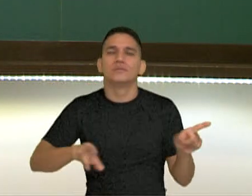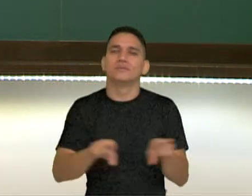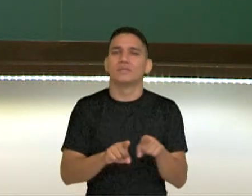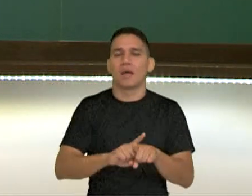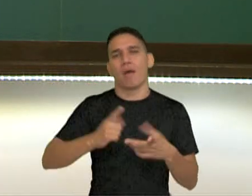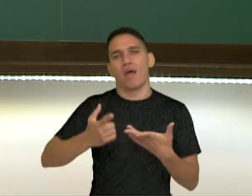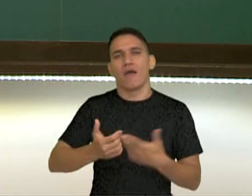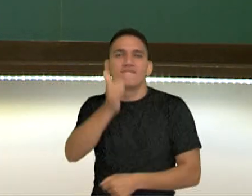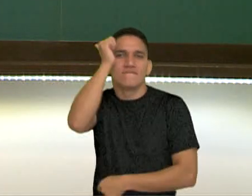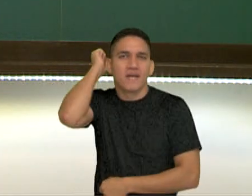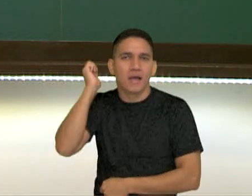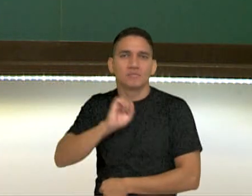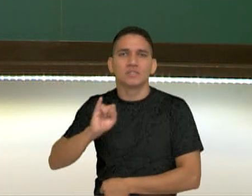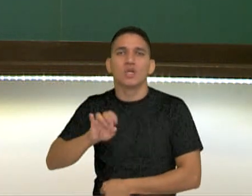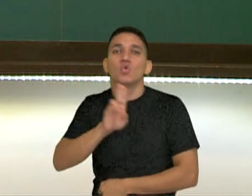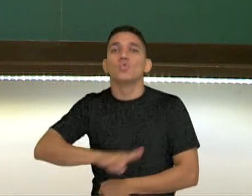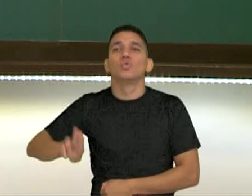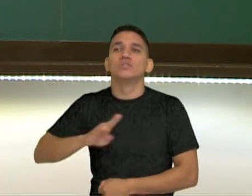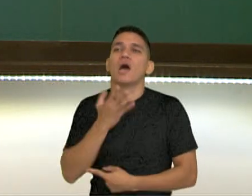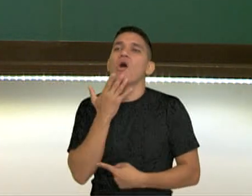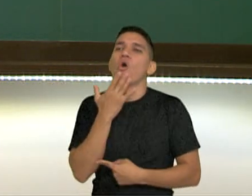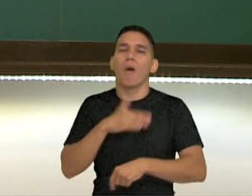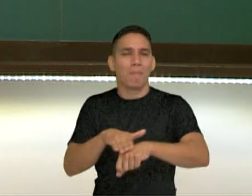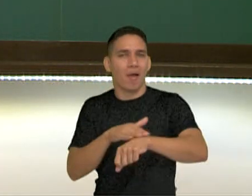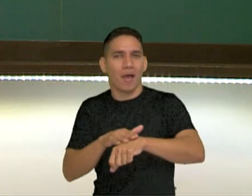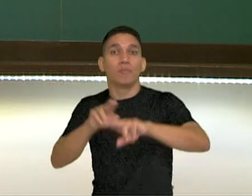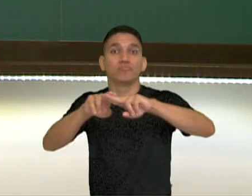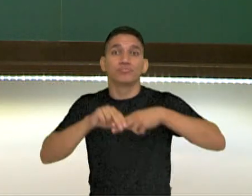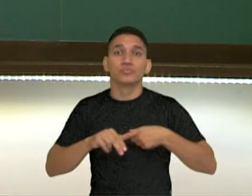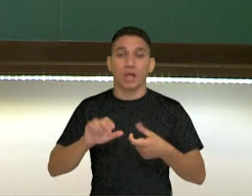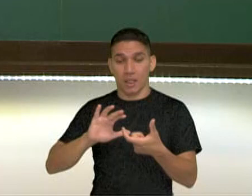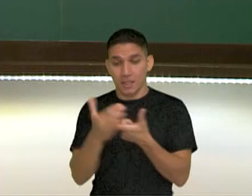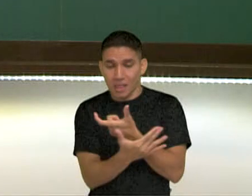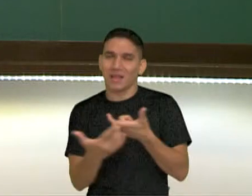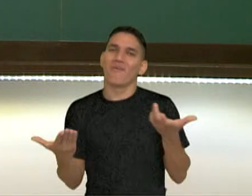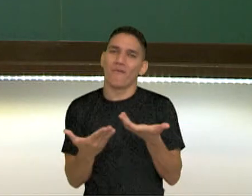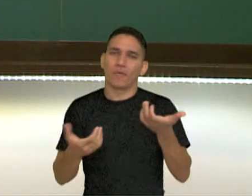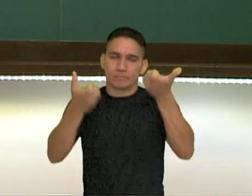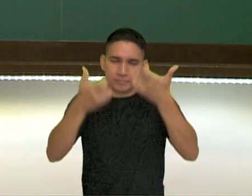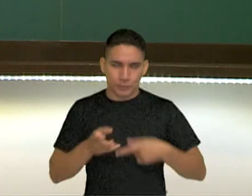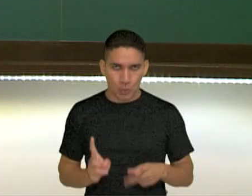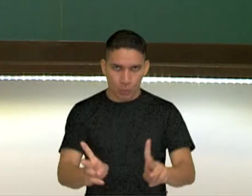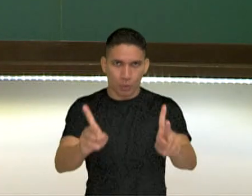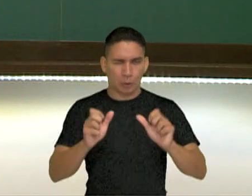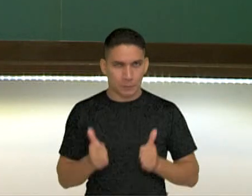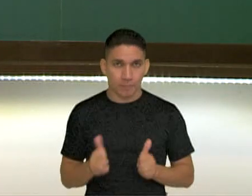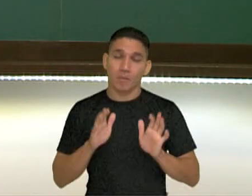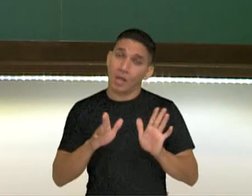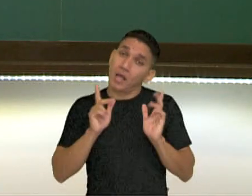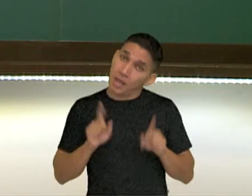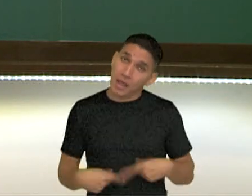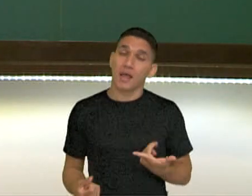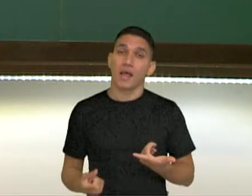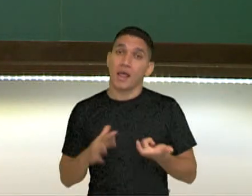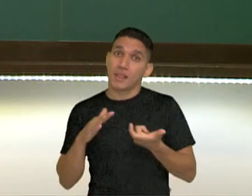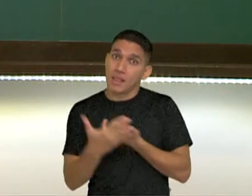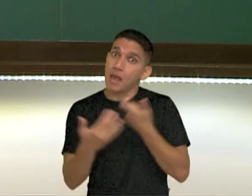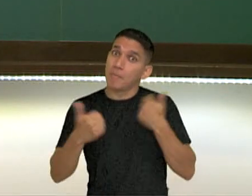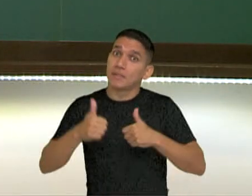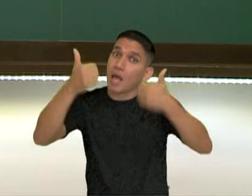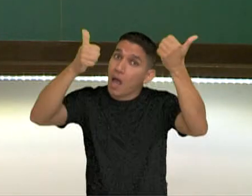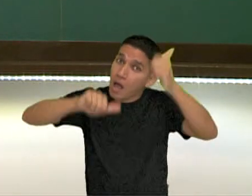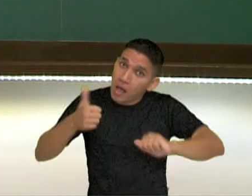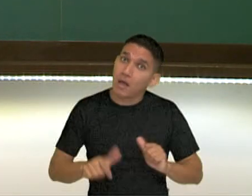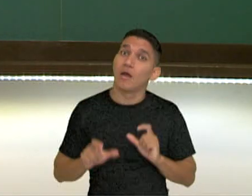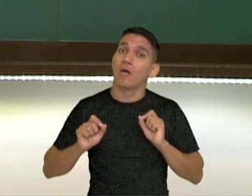herança quantitativa falando de cor de pele. Por isso que a gente está trazendo esse termo aqui hoje nessa aula ainda, tá? Mas é um termo que realmente tem que ser revisto, porque